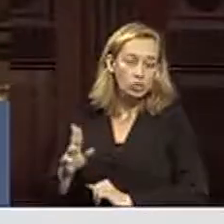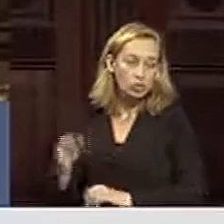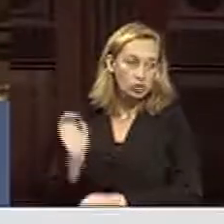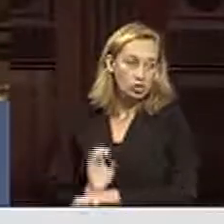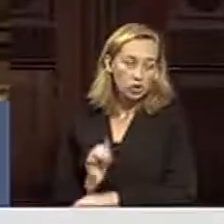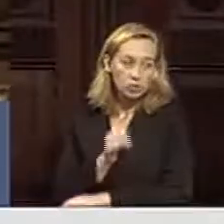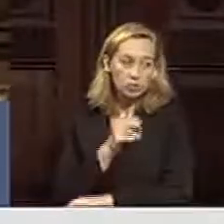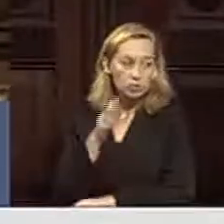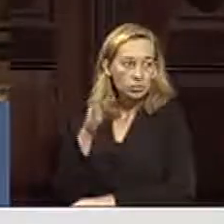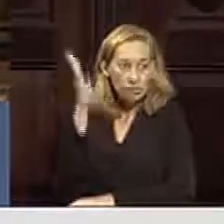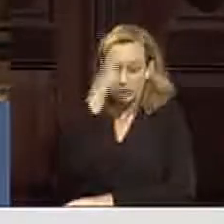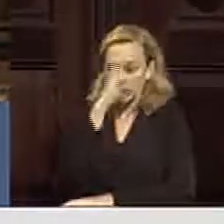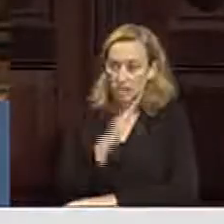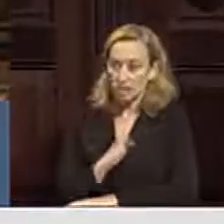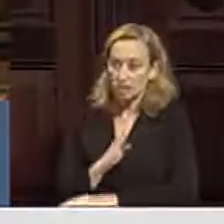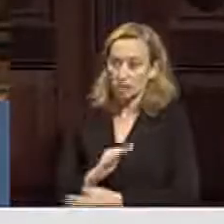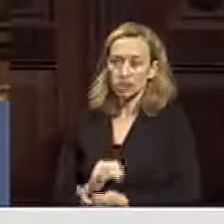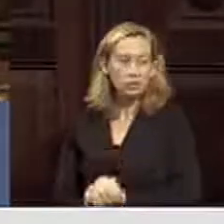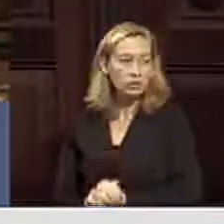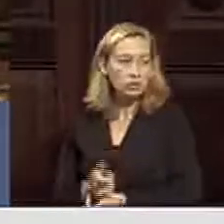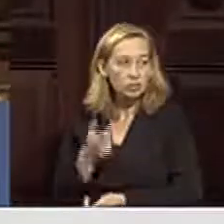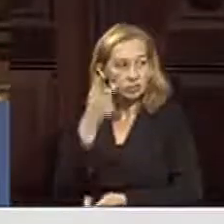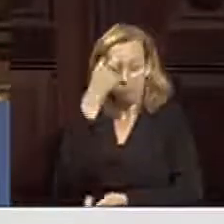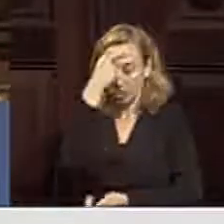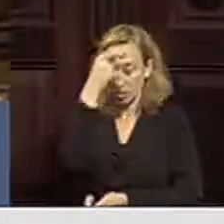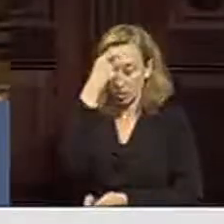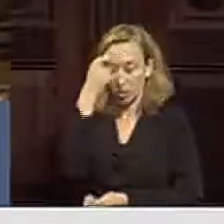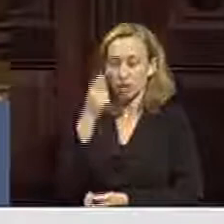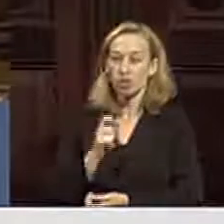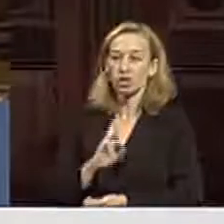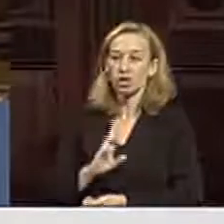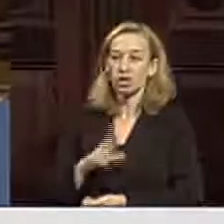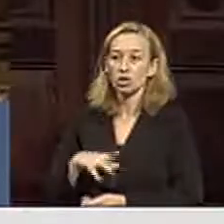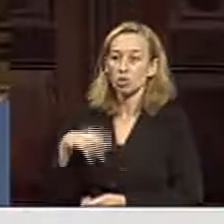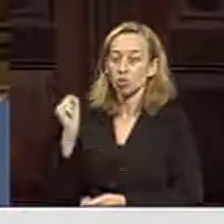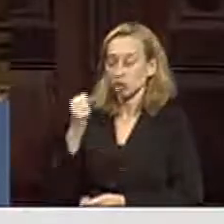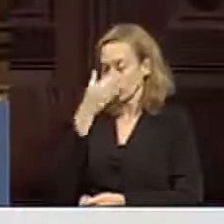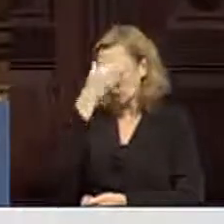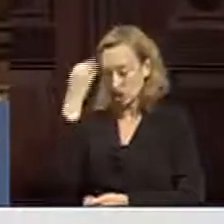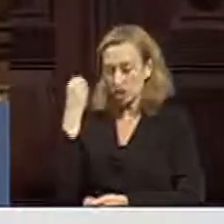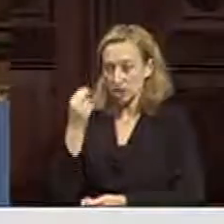Memória, verdade e justiça, para que não se esqueça e para que não se repita.